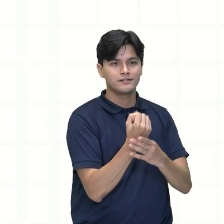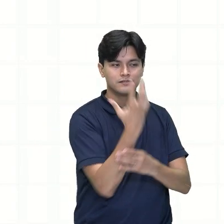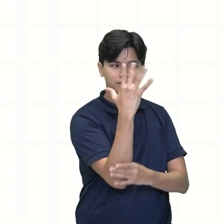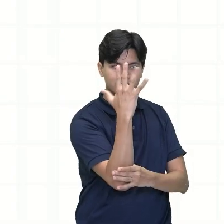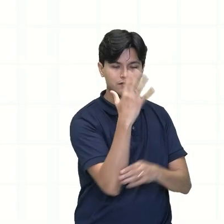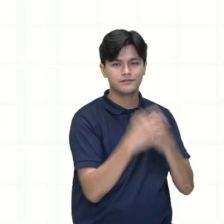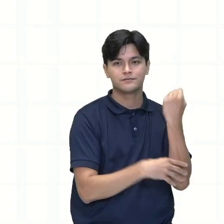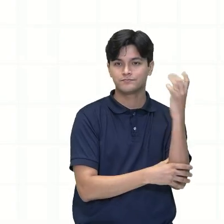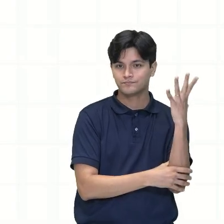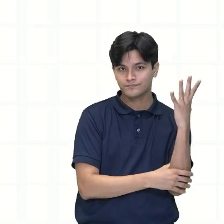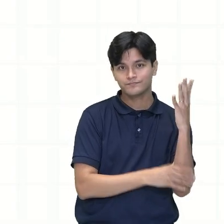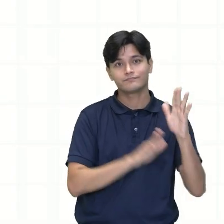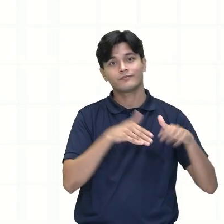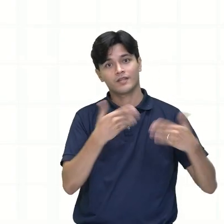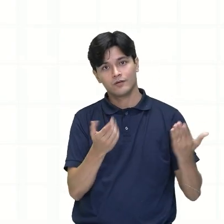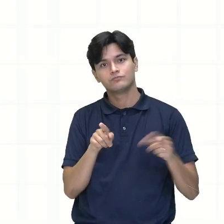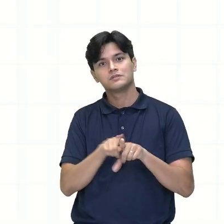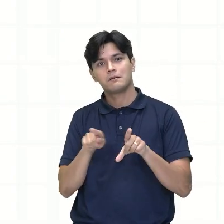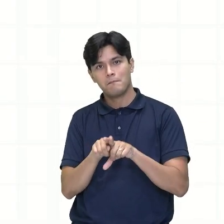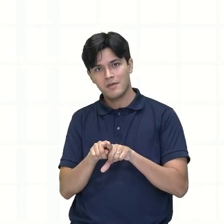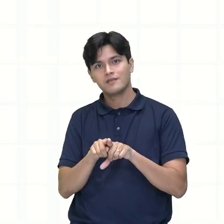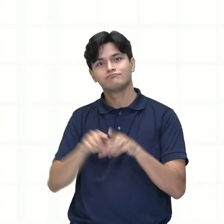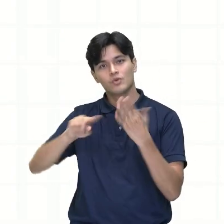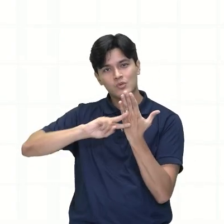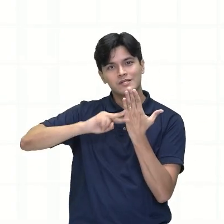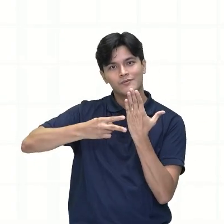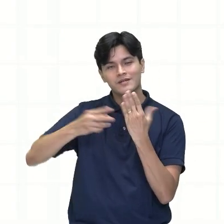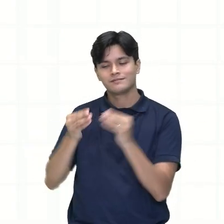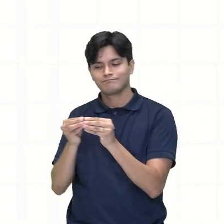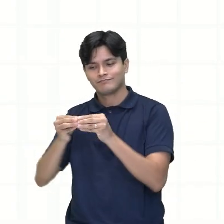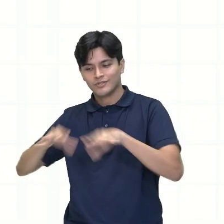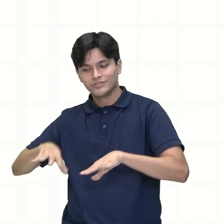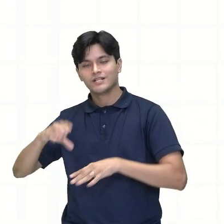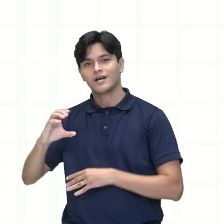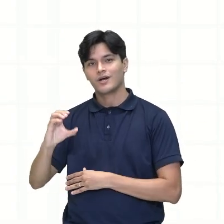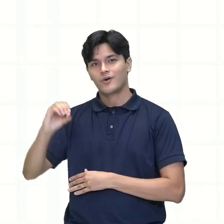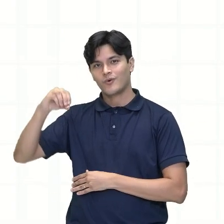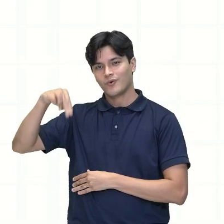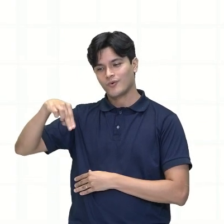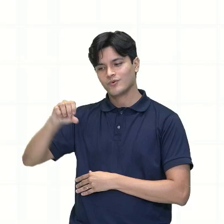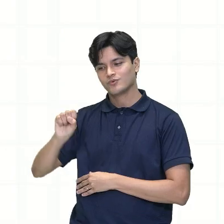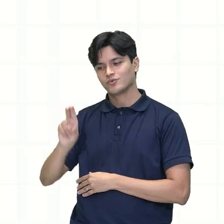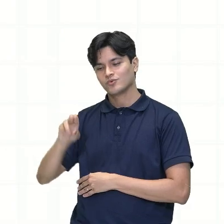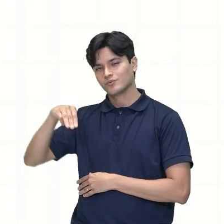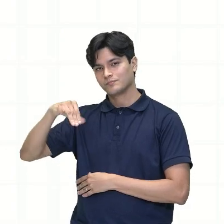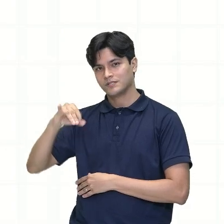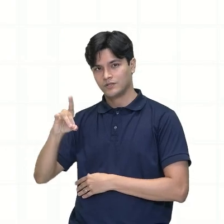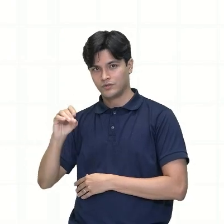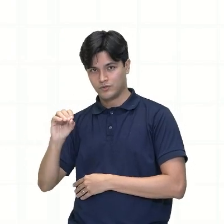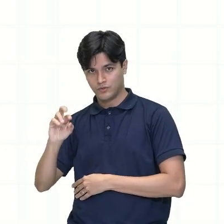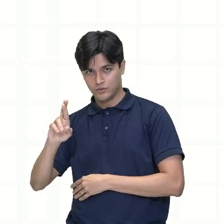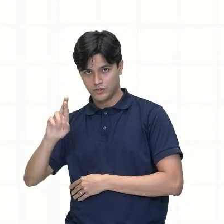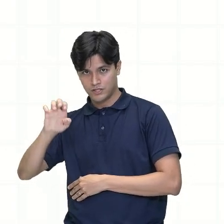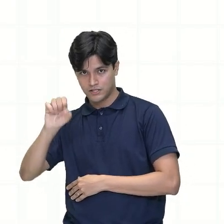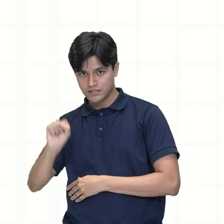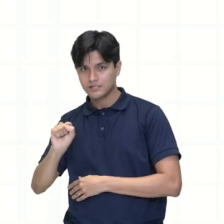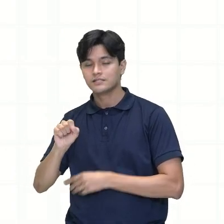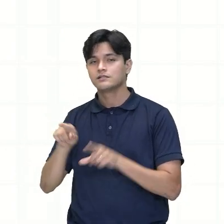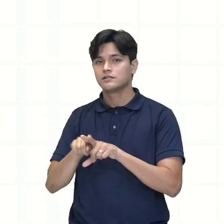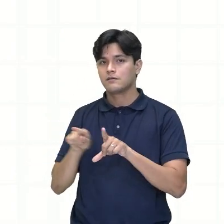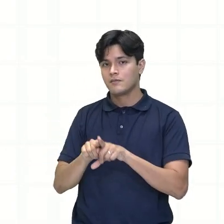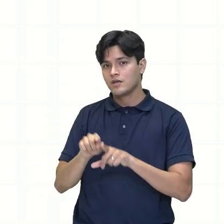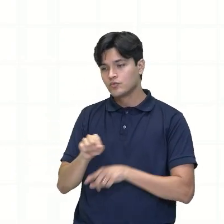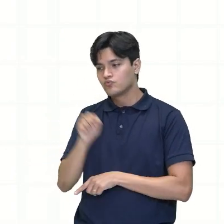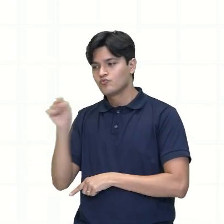na ciclagem dos nutrientes, que são quem realiza? Os decompositores. Os decompositores,